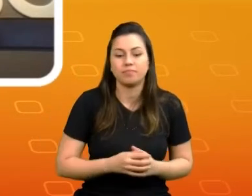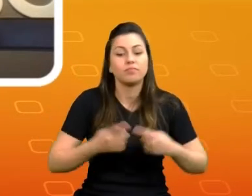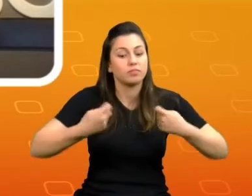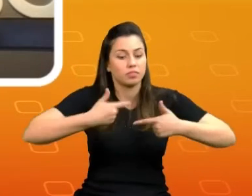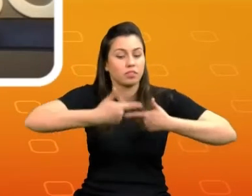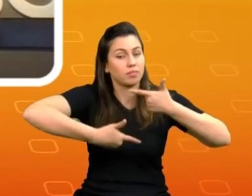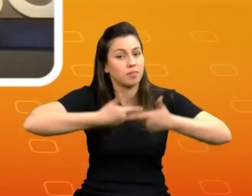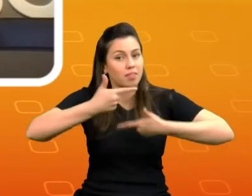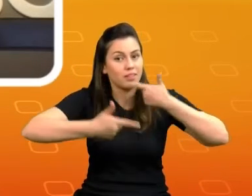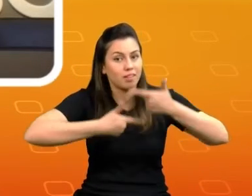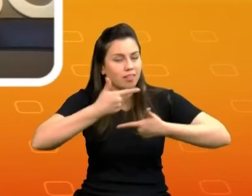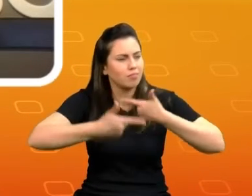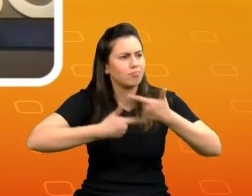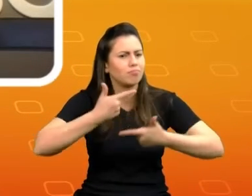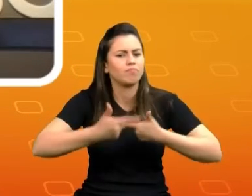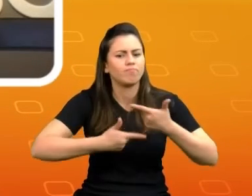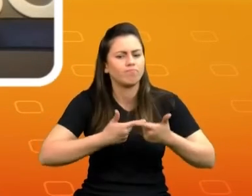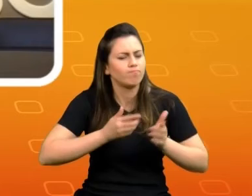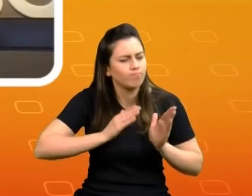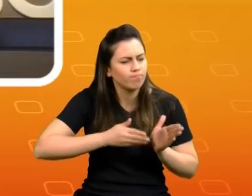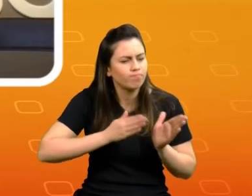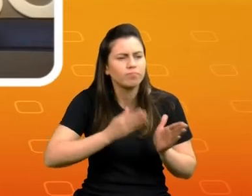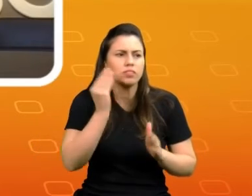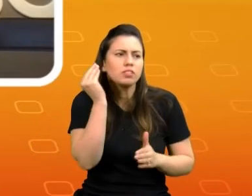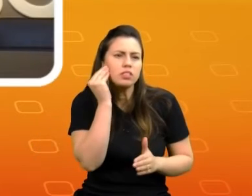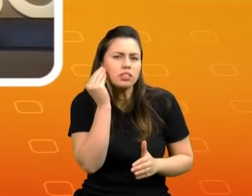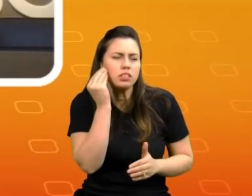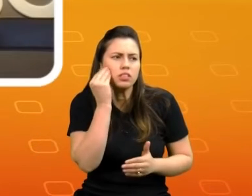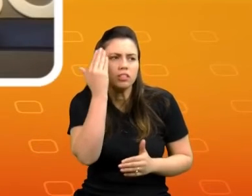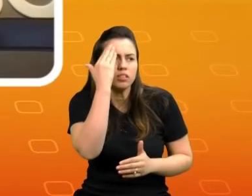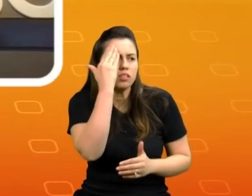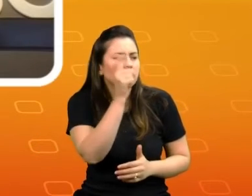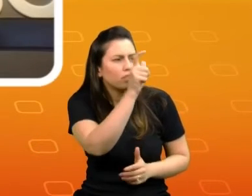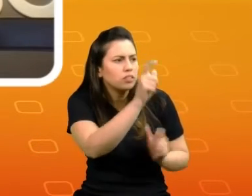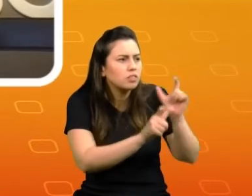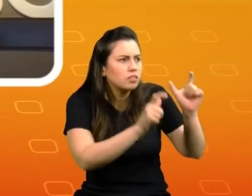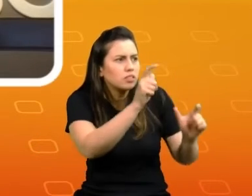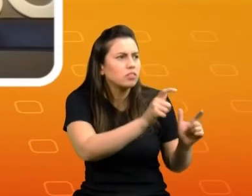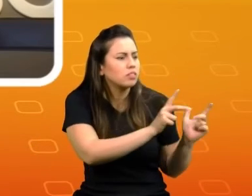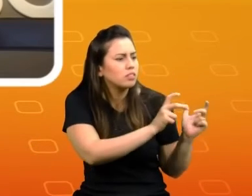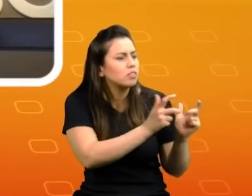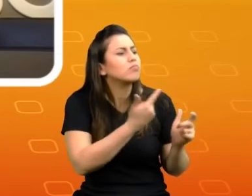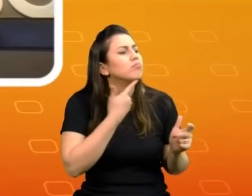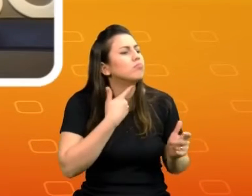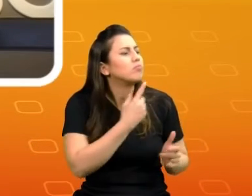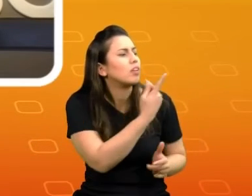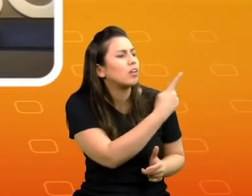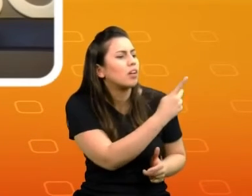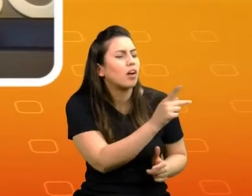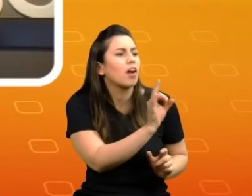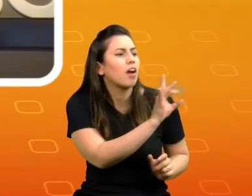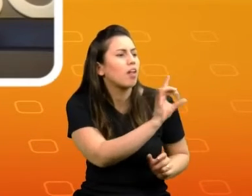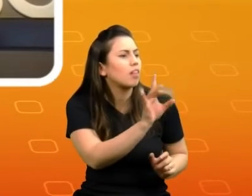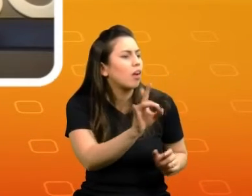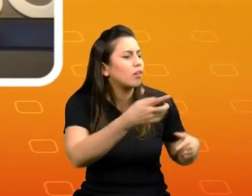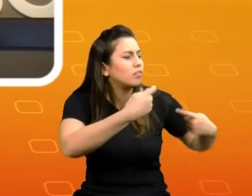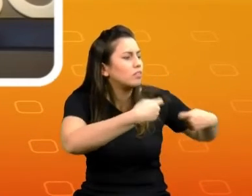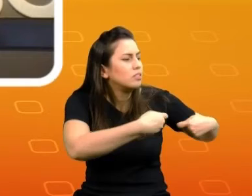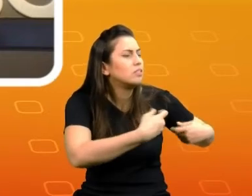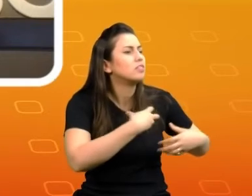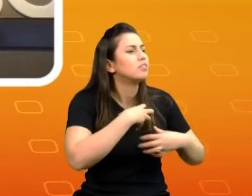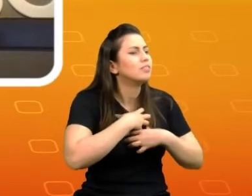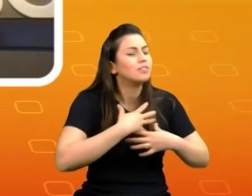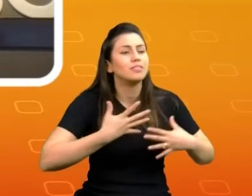trabalhar seguindo tentando entender da melhor maneira esse público aí como você mesmo falou as necessidades as ansiedade